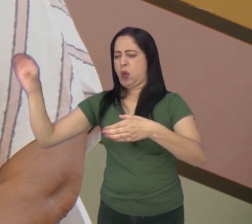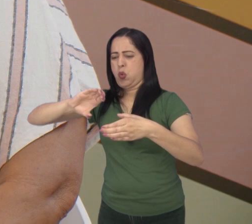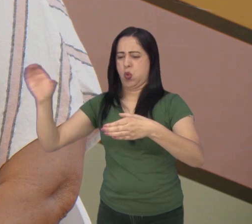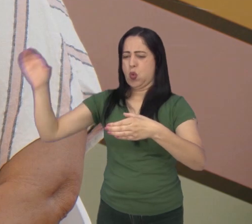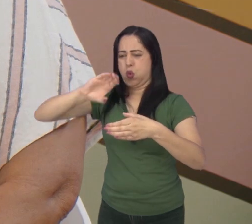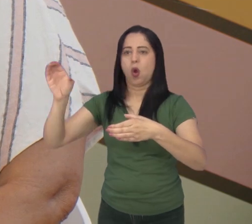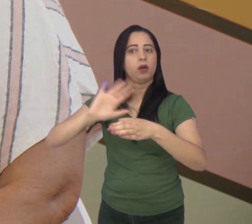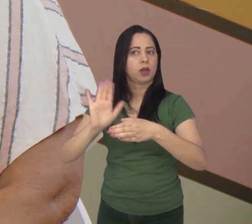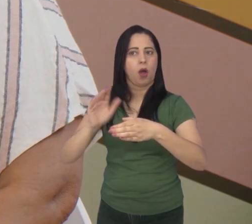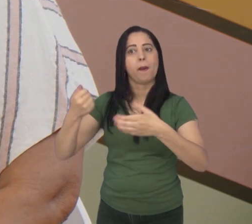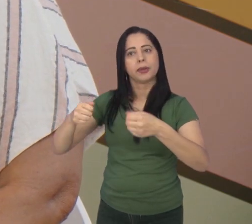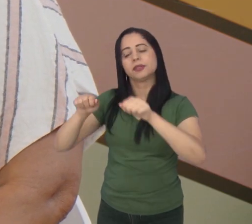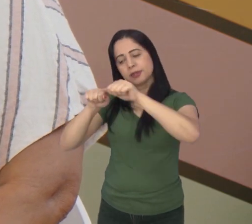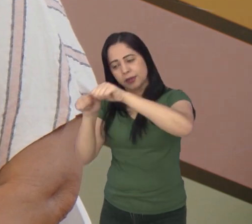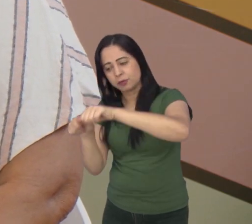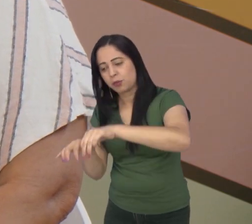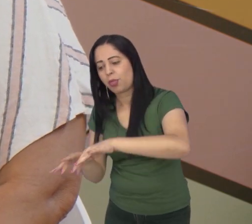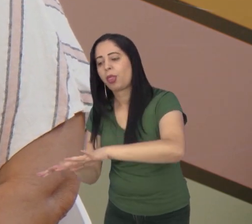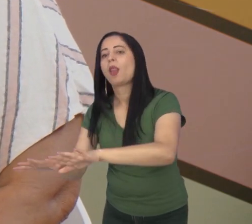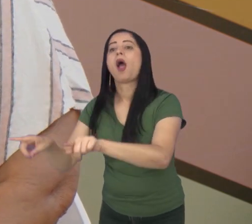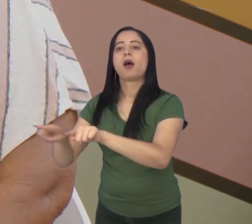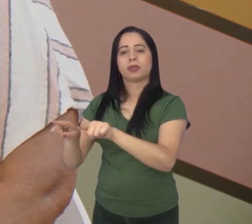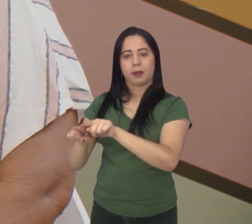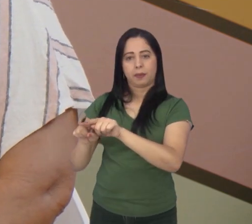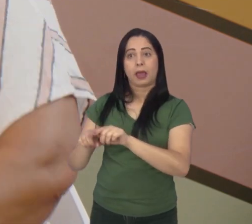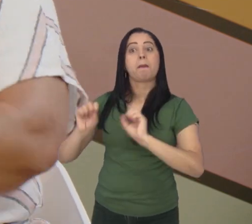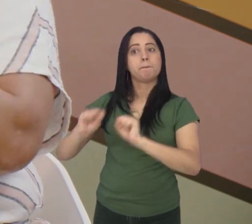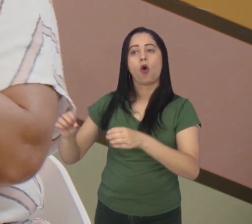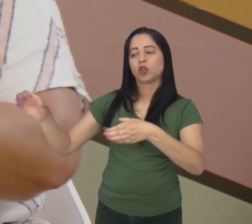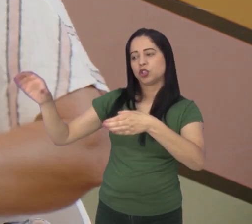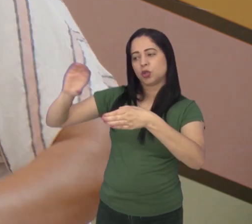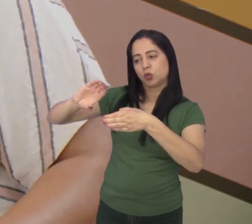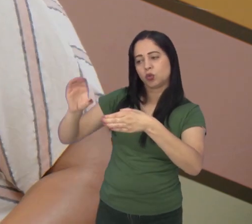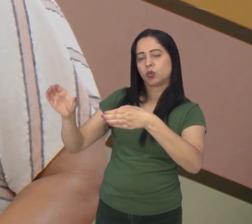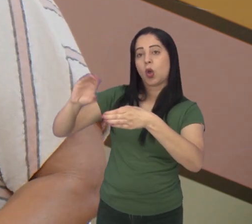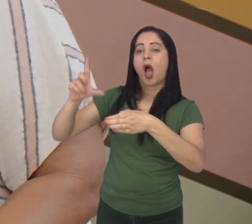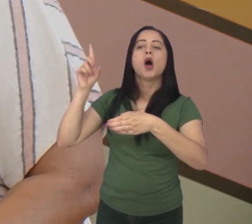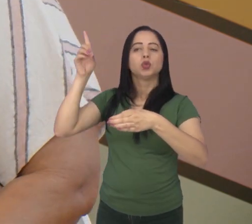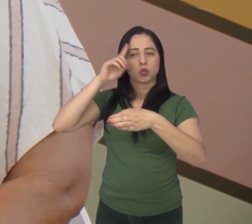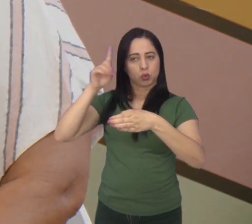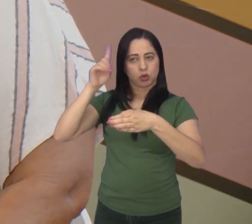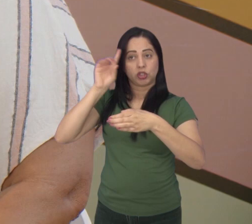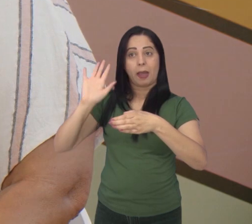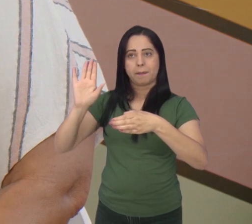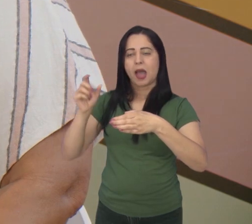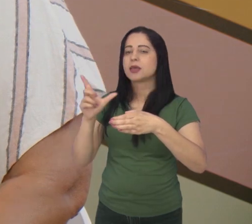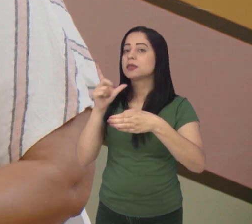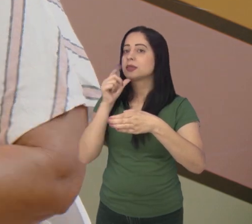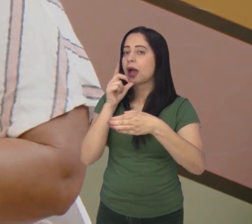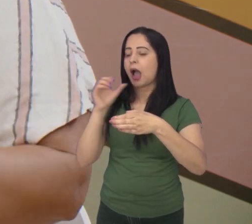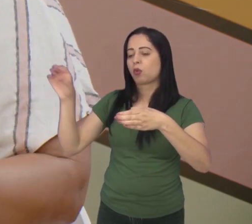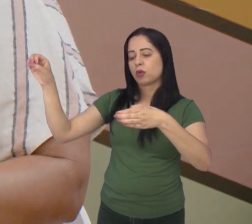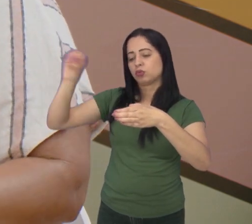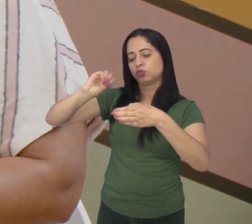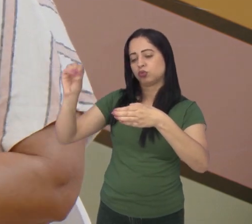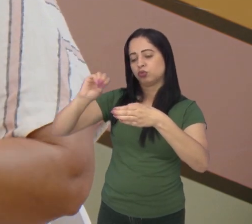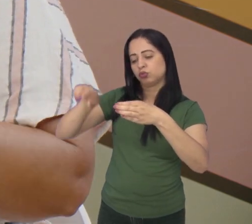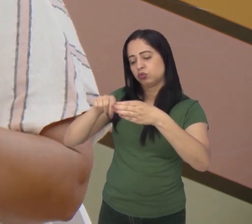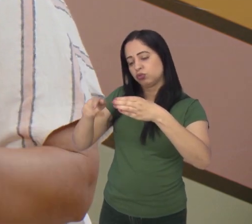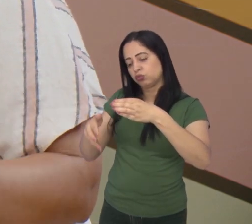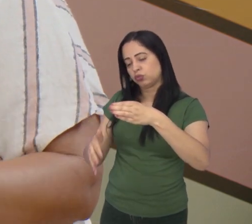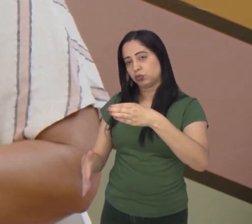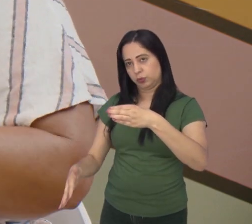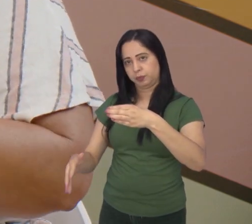uma área mais sombreada. Eu posso regar todos os dias, desde que a água escorra. E por ela ser verde, simplesmente,